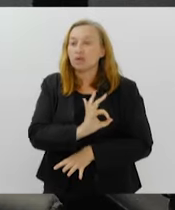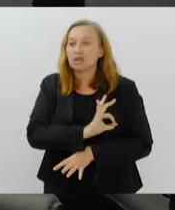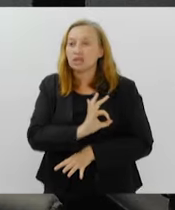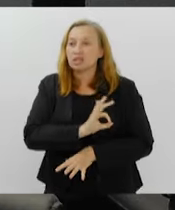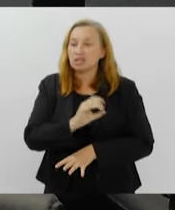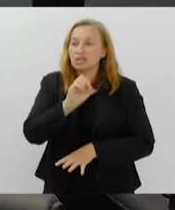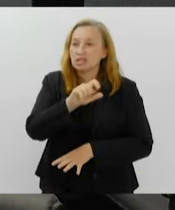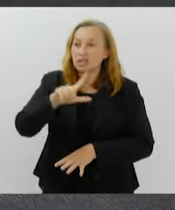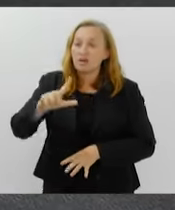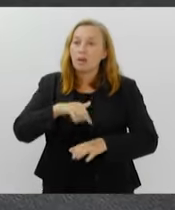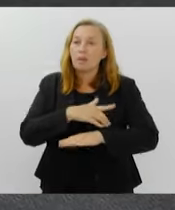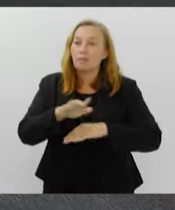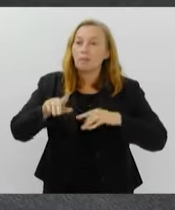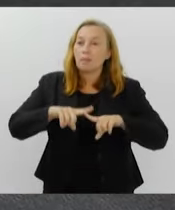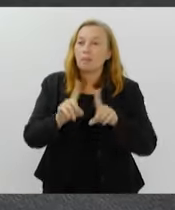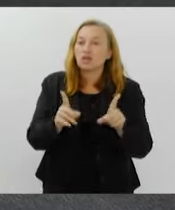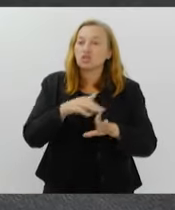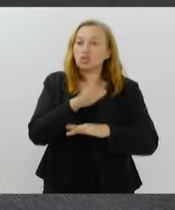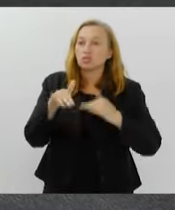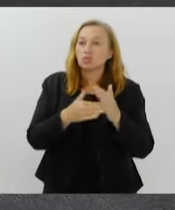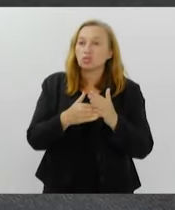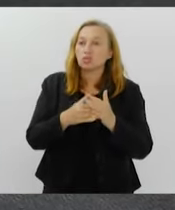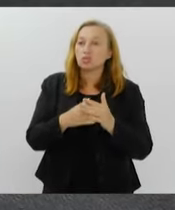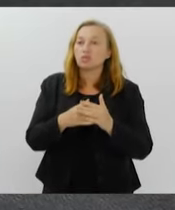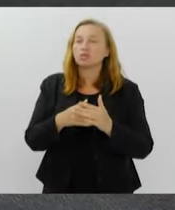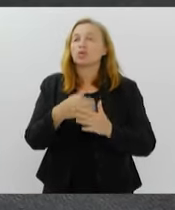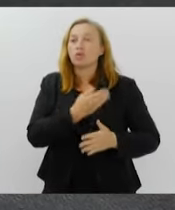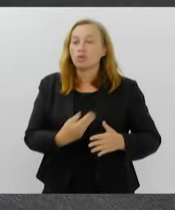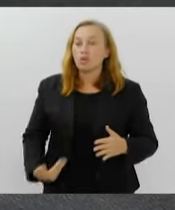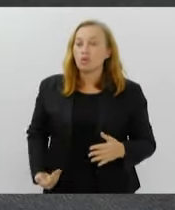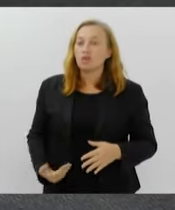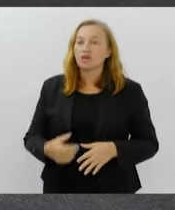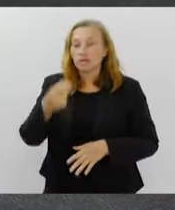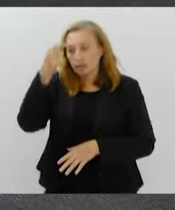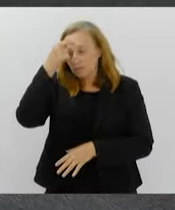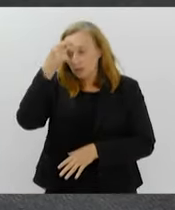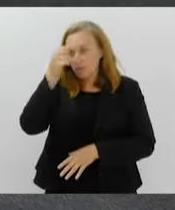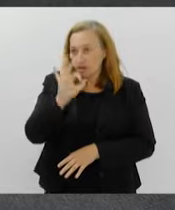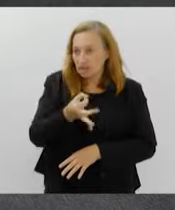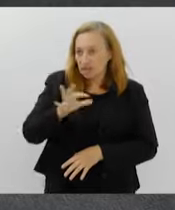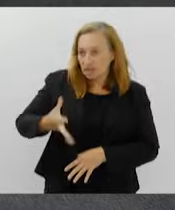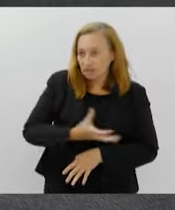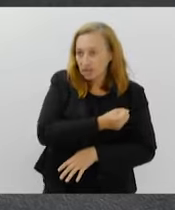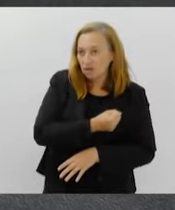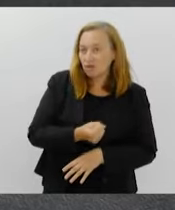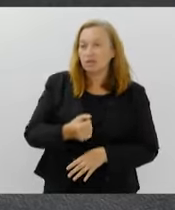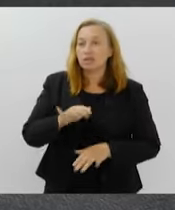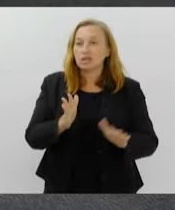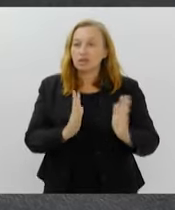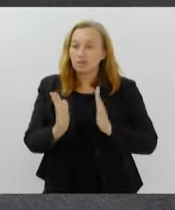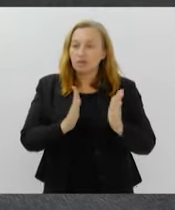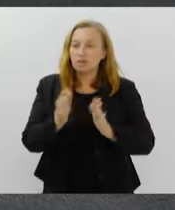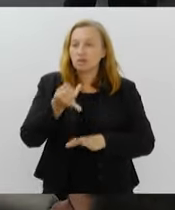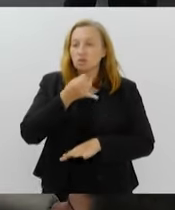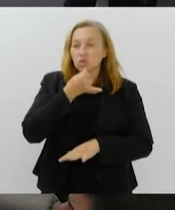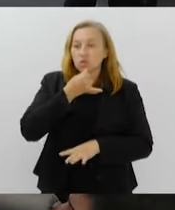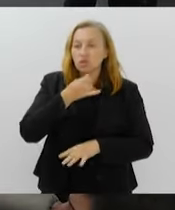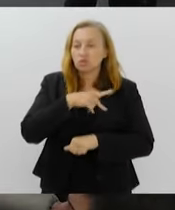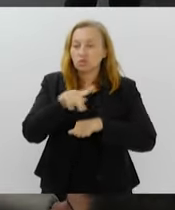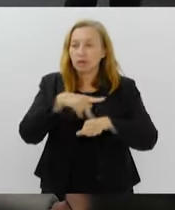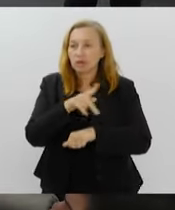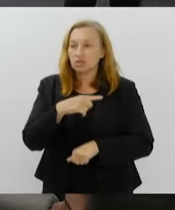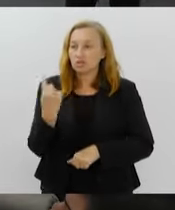todo o governo para que a gente tenha uma memória de fato resgatada desse período tão triste tão doloroso no nosso